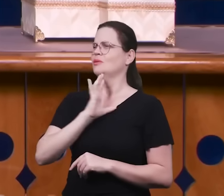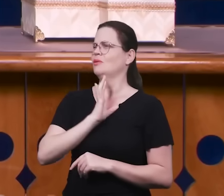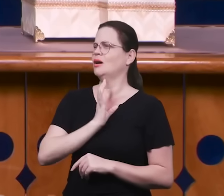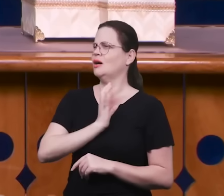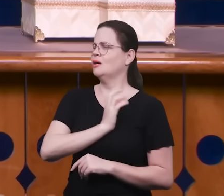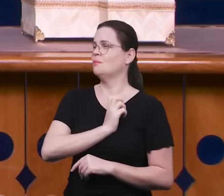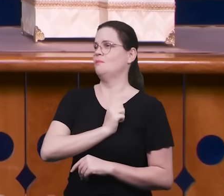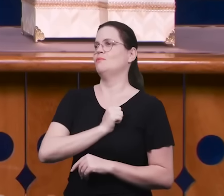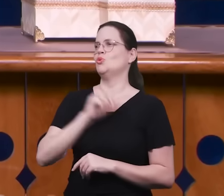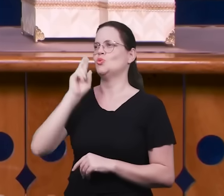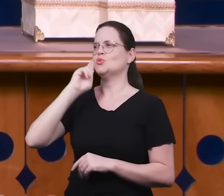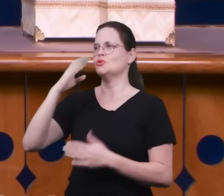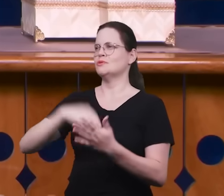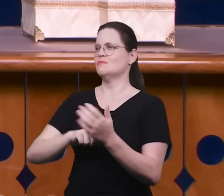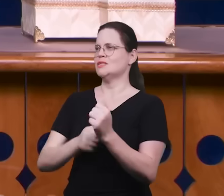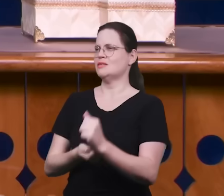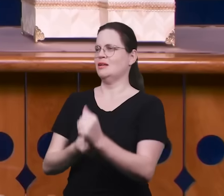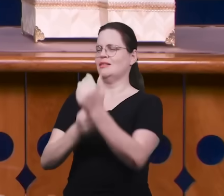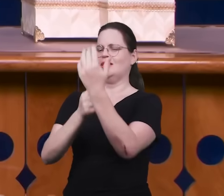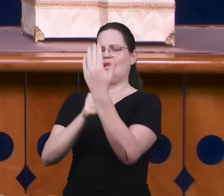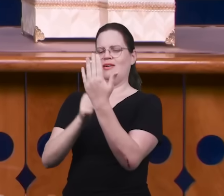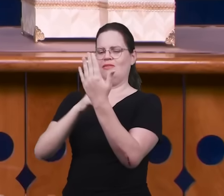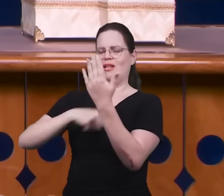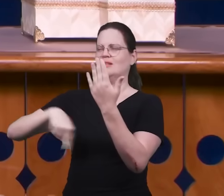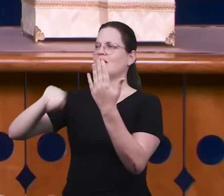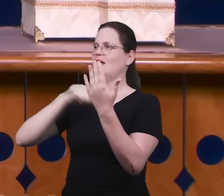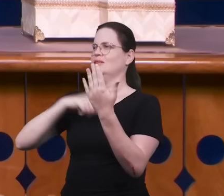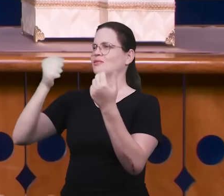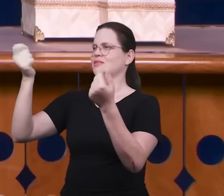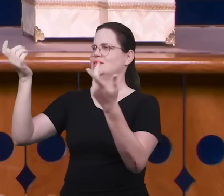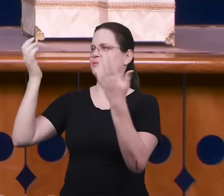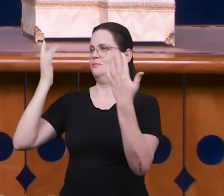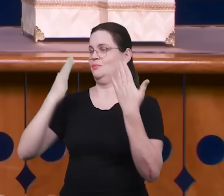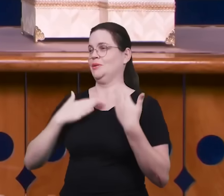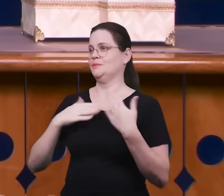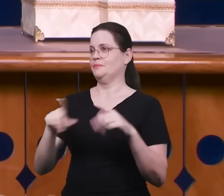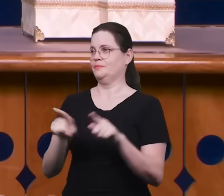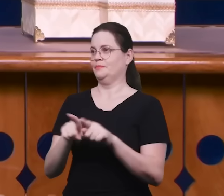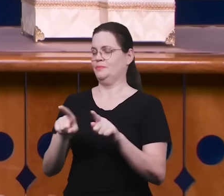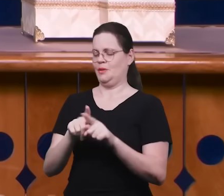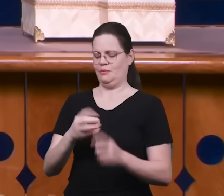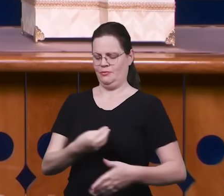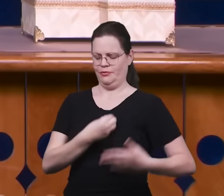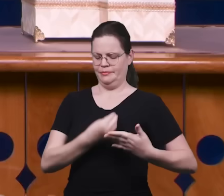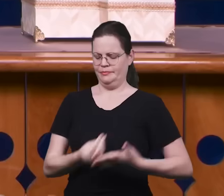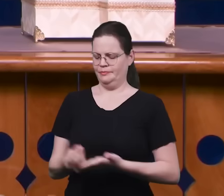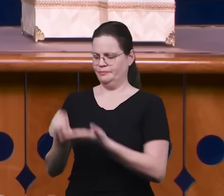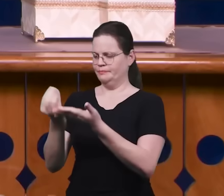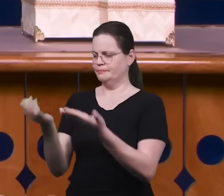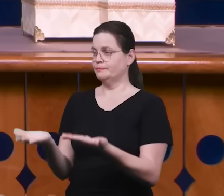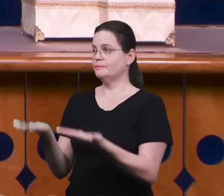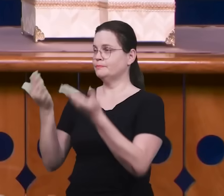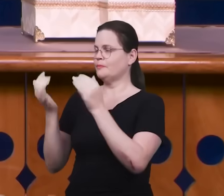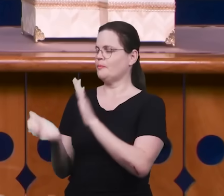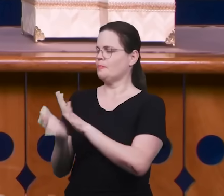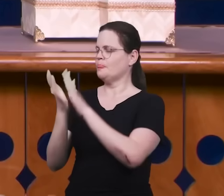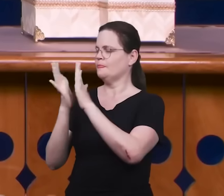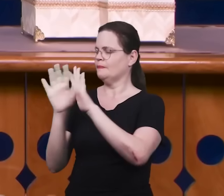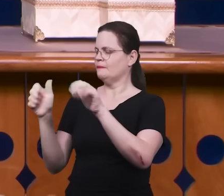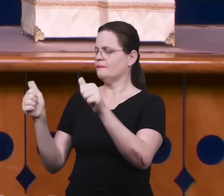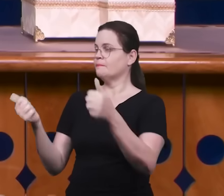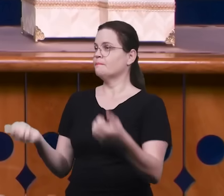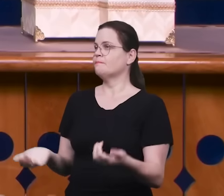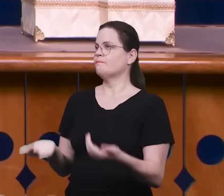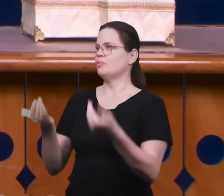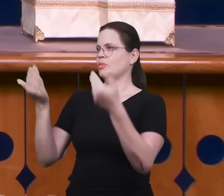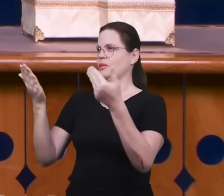o Senhor nos tem dado esta grande bênção. Entregamos a Ti as nossas vidas, o nosso louvor,